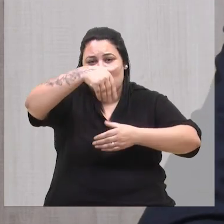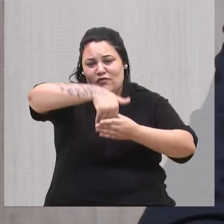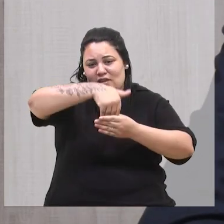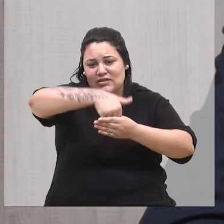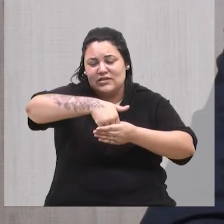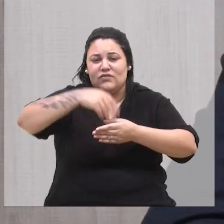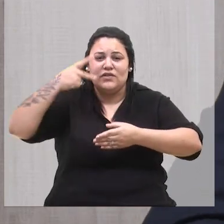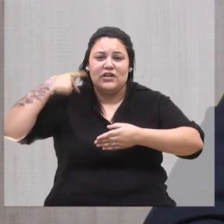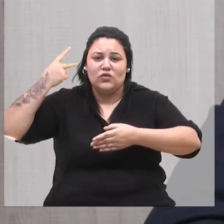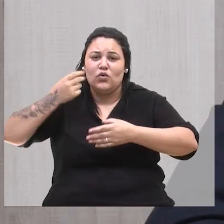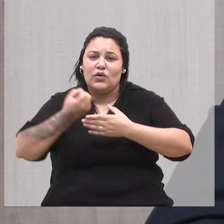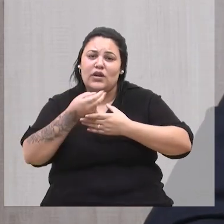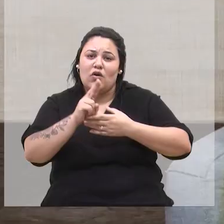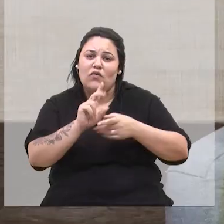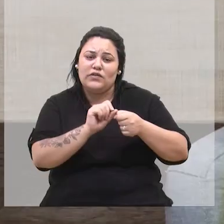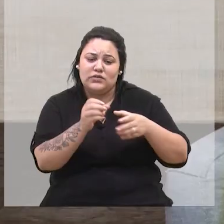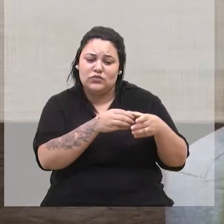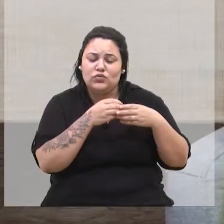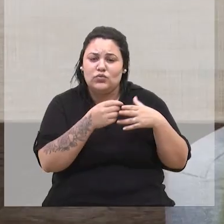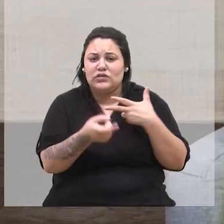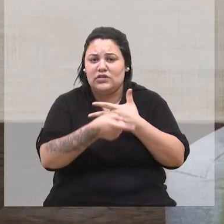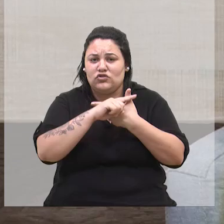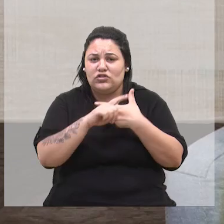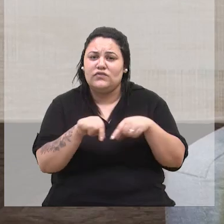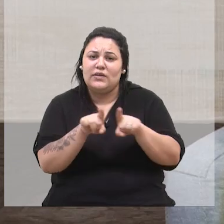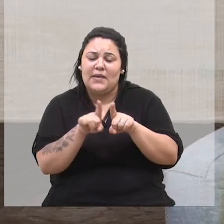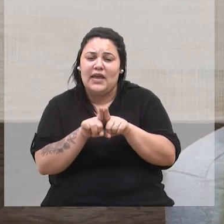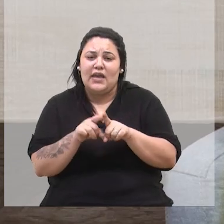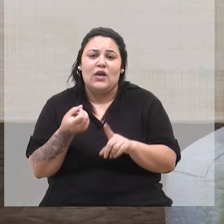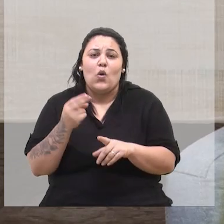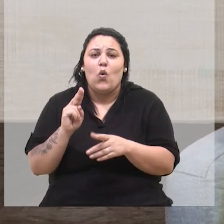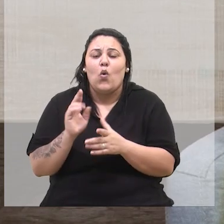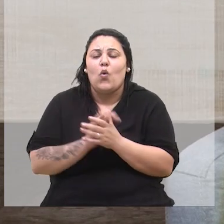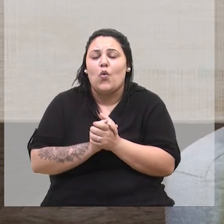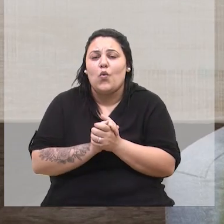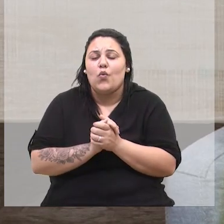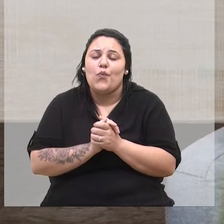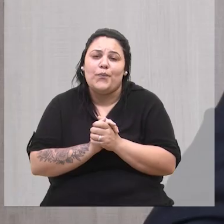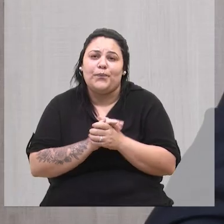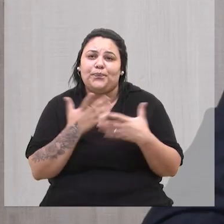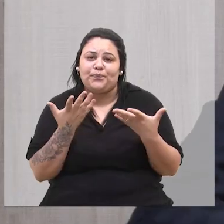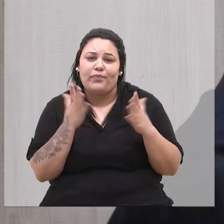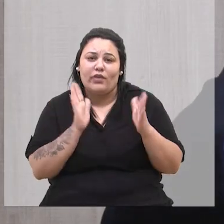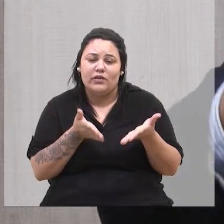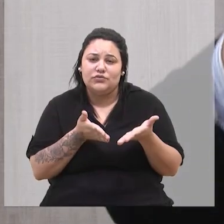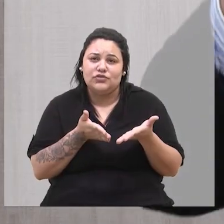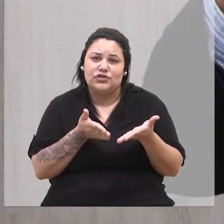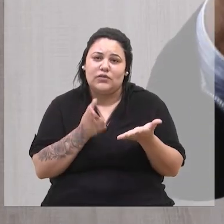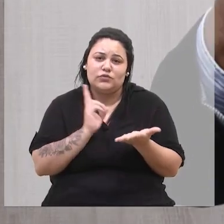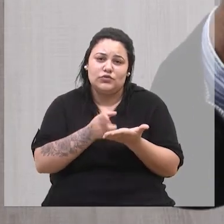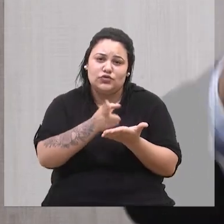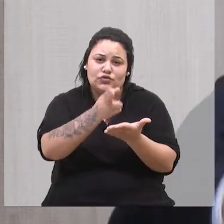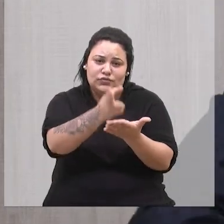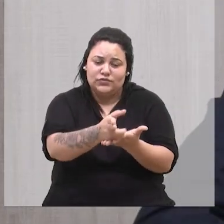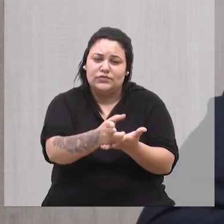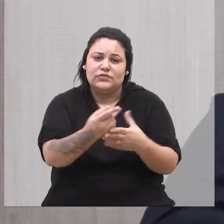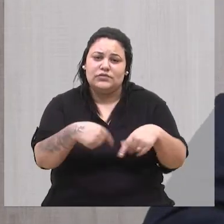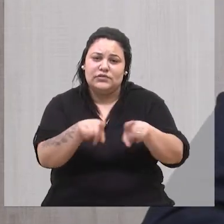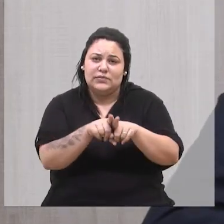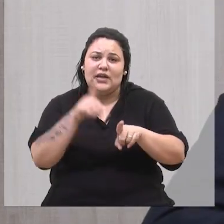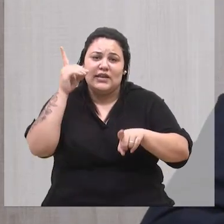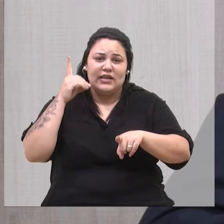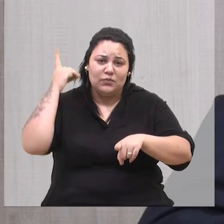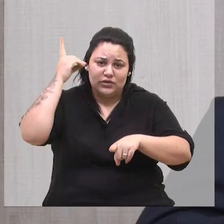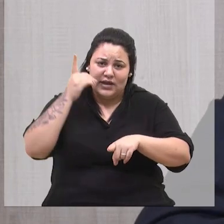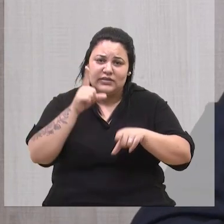a vereadora, daqui a pouco compondo uma chapa ao executivo, ou já na eleição subsequente,